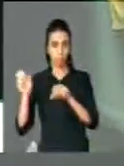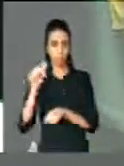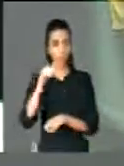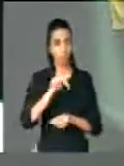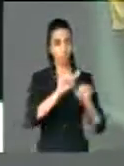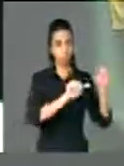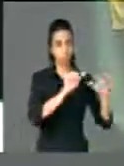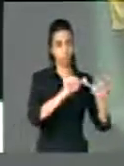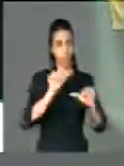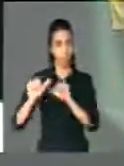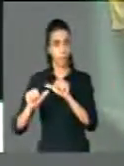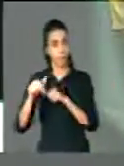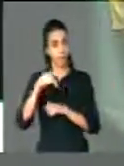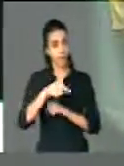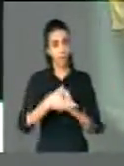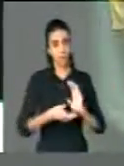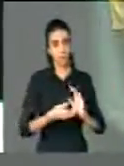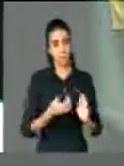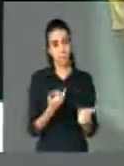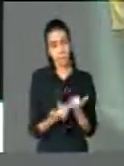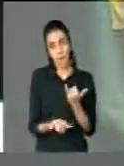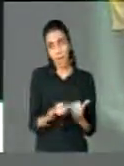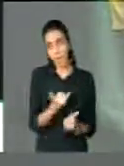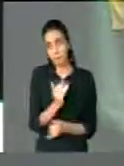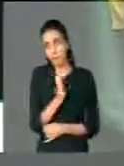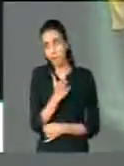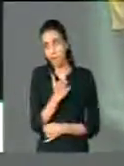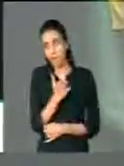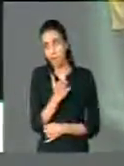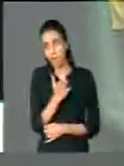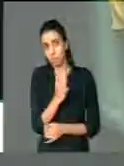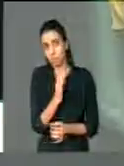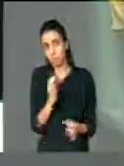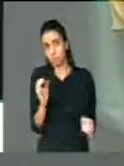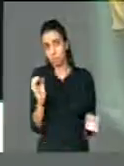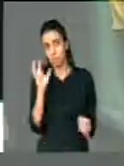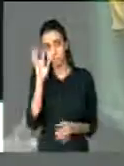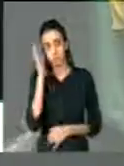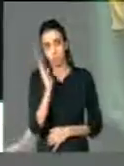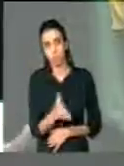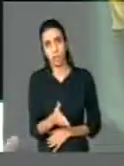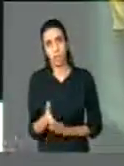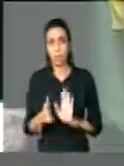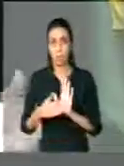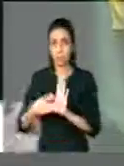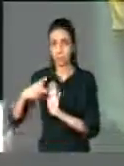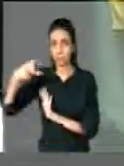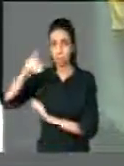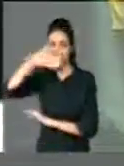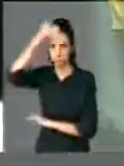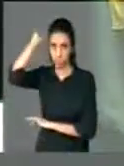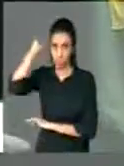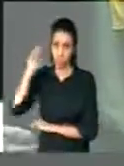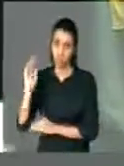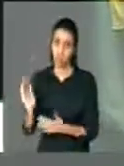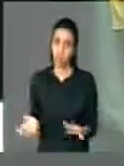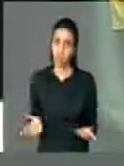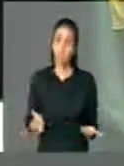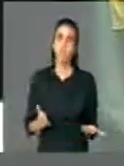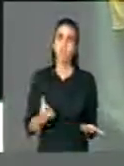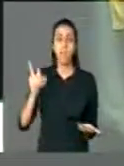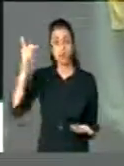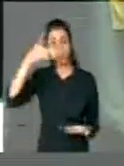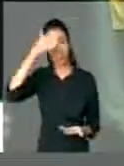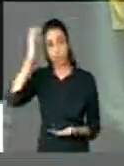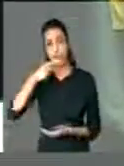casa já está equacionada, né? A dúvida que aquela reforma proposta pelo governo não passará, o governo já admite que vai fazer